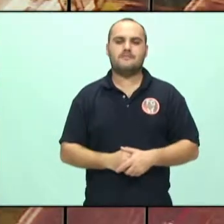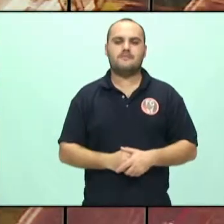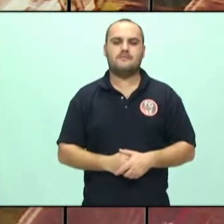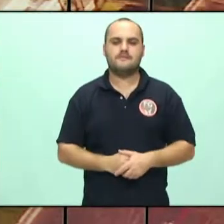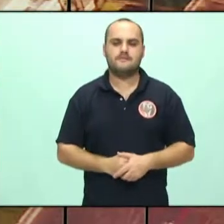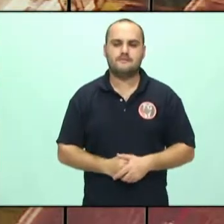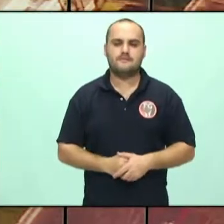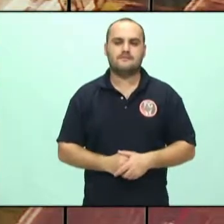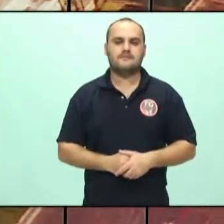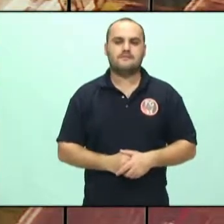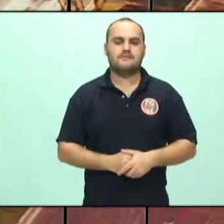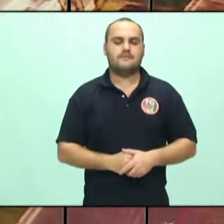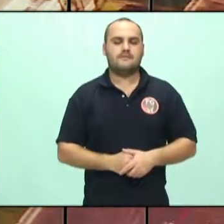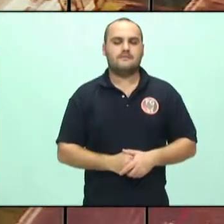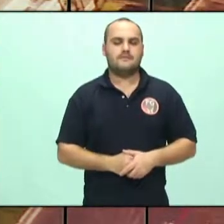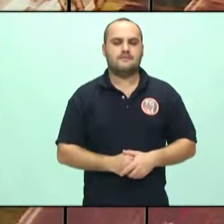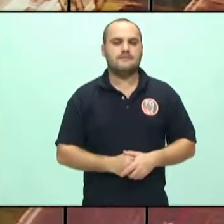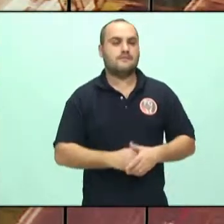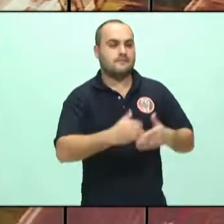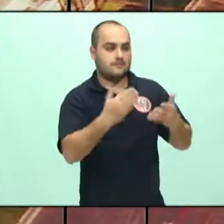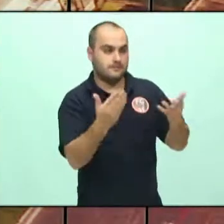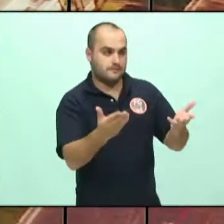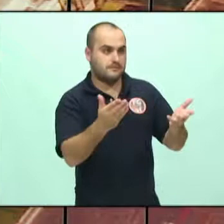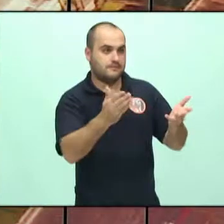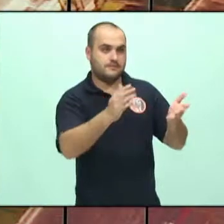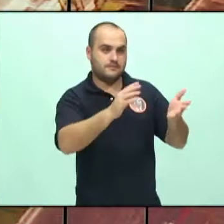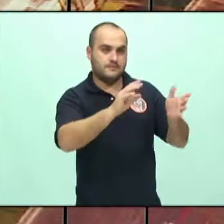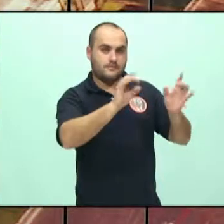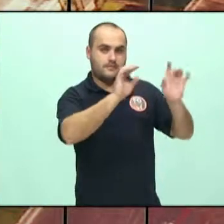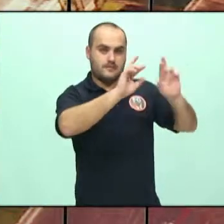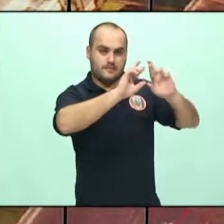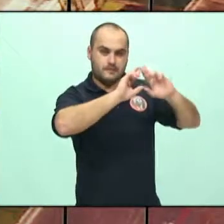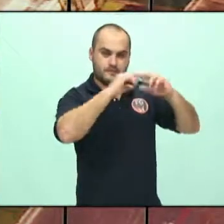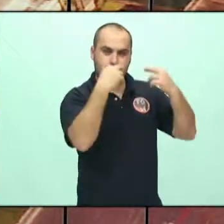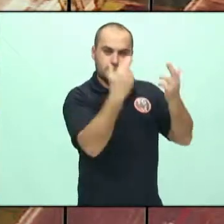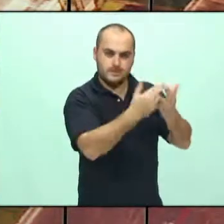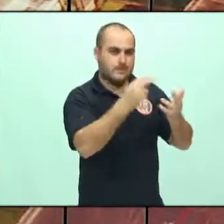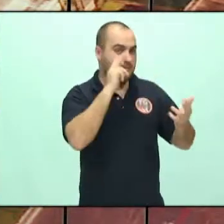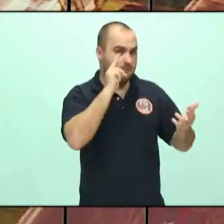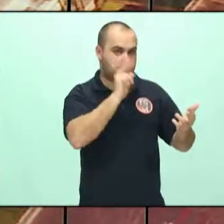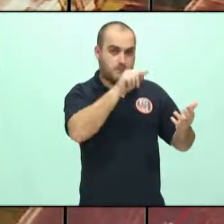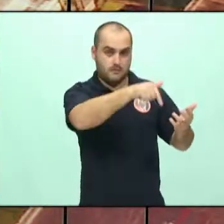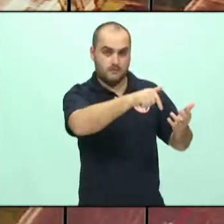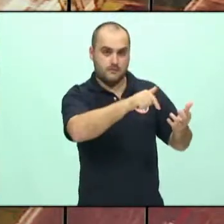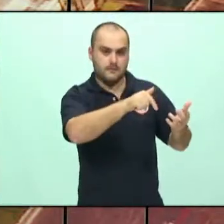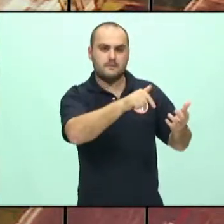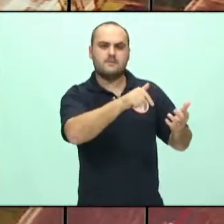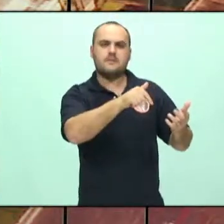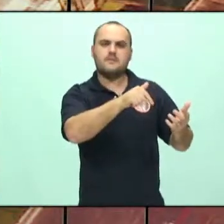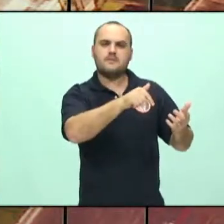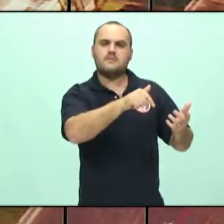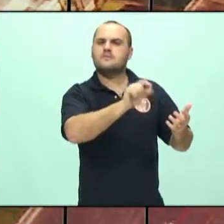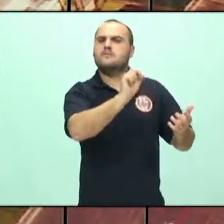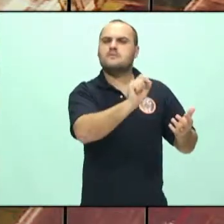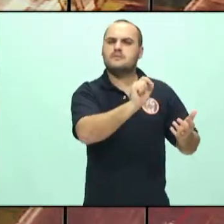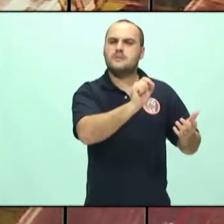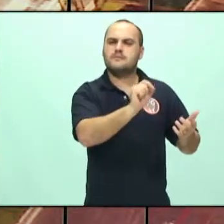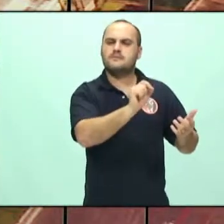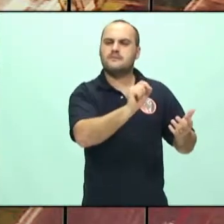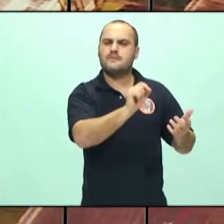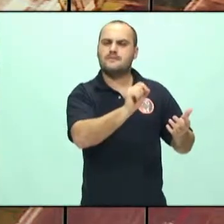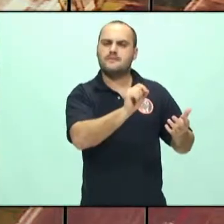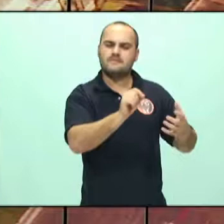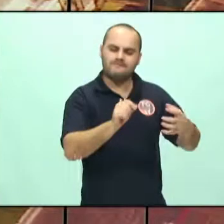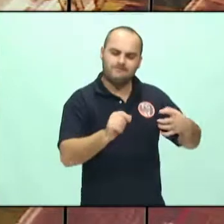Realmente, a sessão especial que teve aqui na Câmara, a gente viu o sentimento daquelas